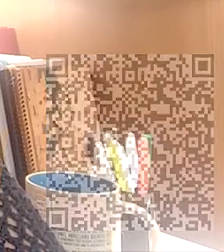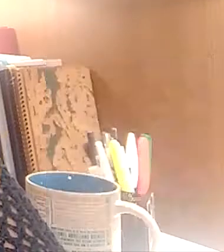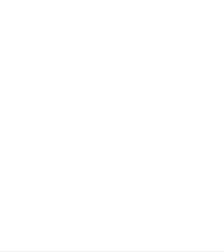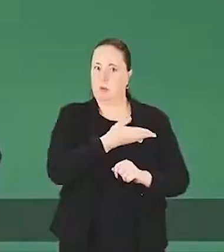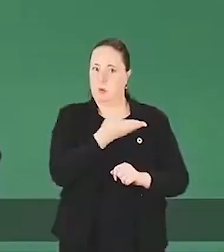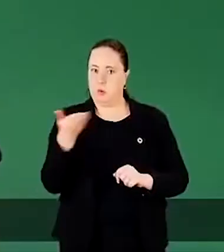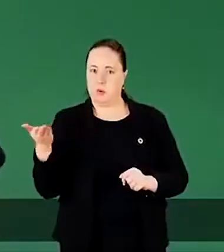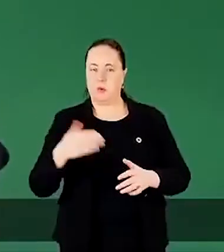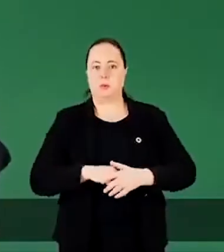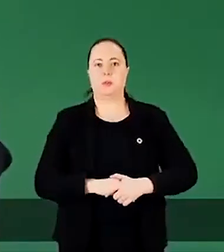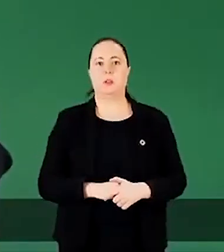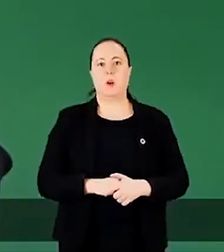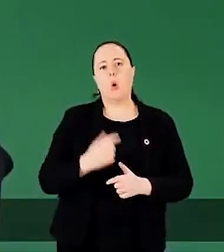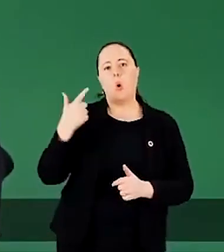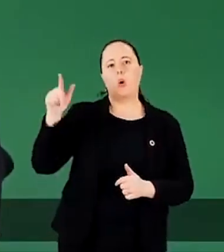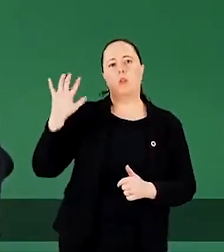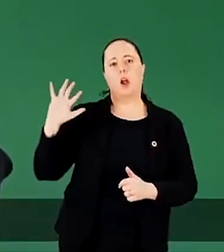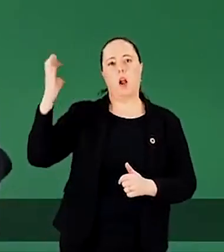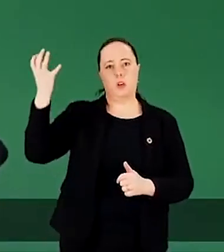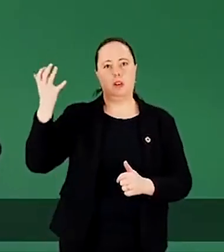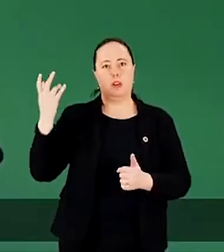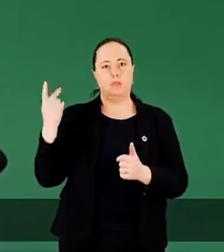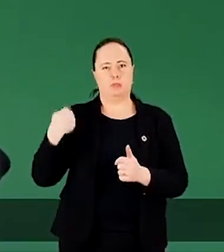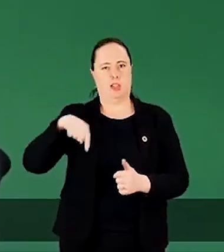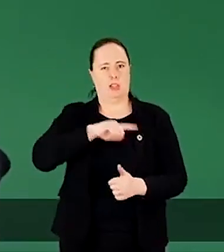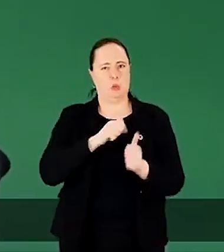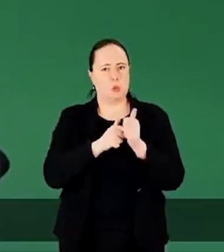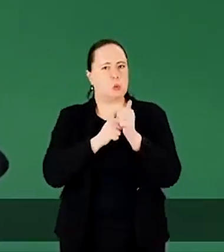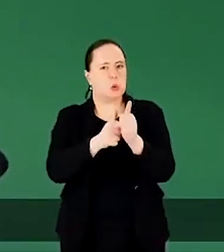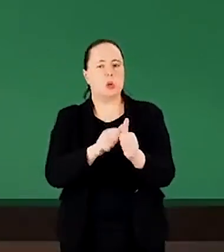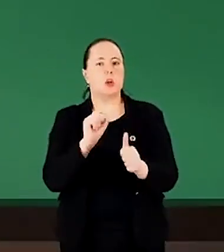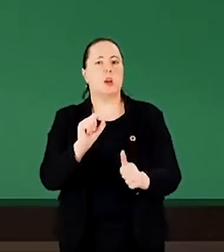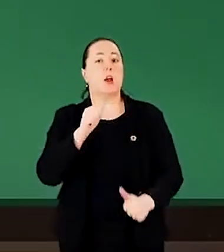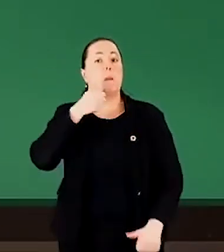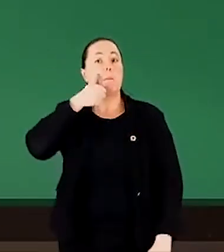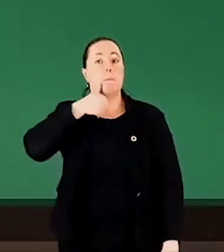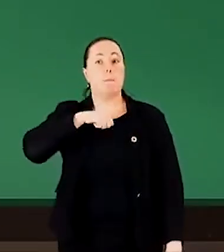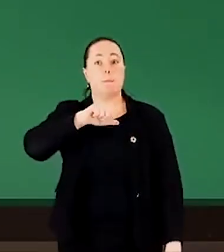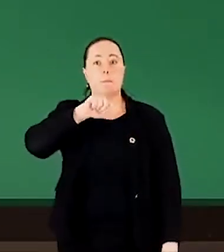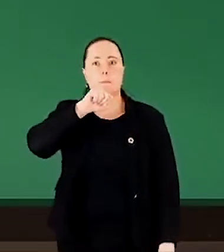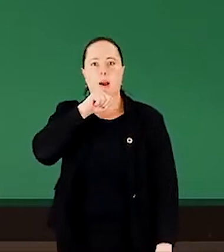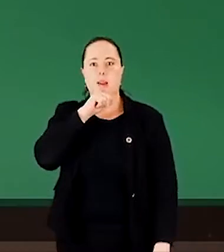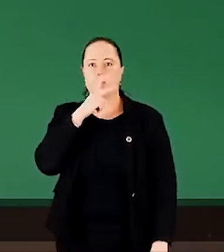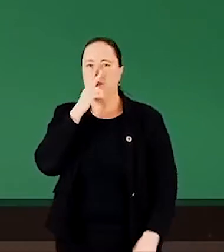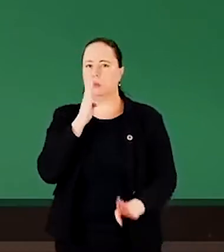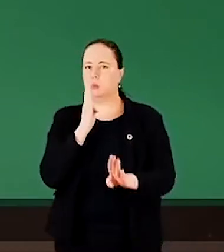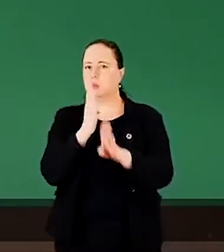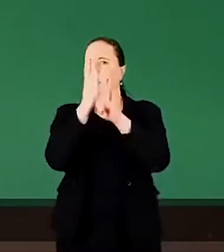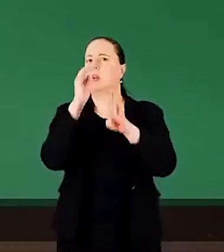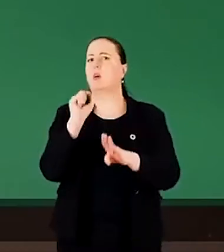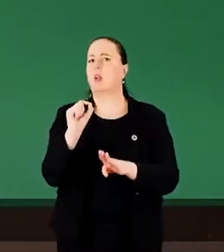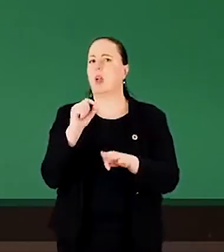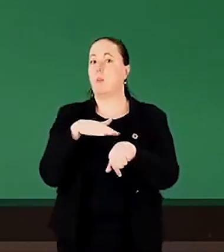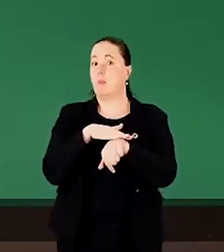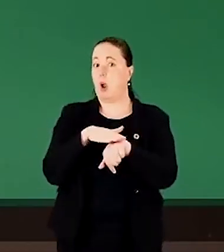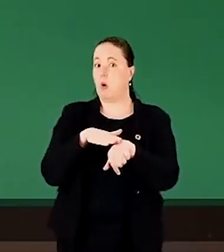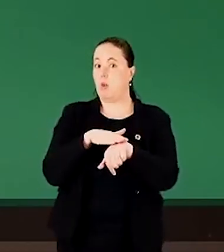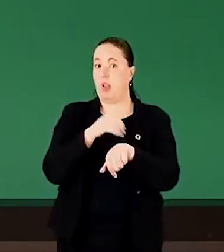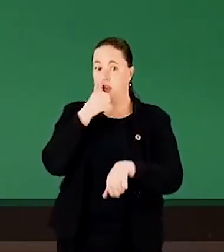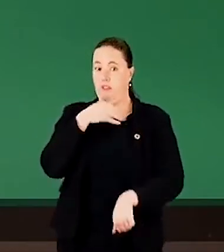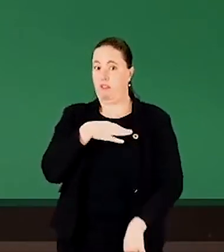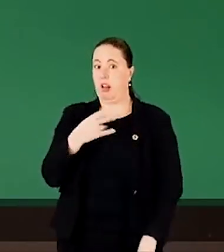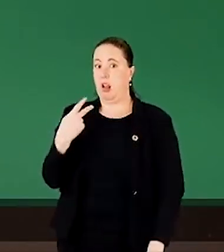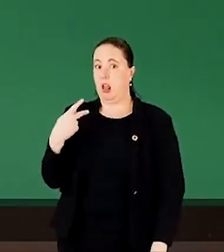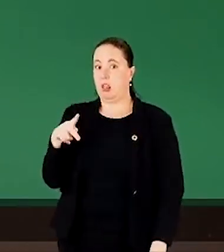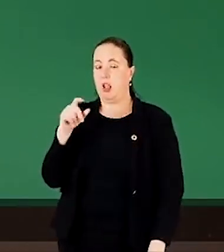sutil. Um outro caso que estamos acompanhando é de uma mãe que flagrou uma conversa